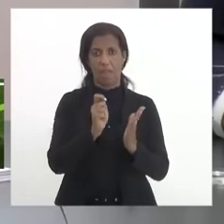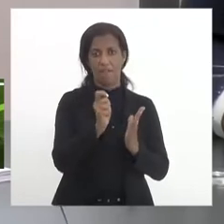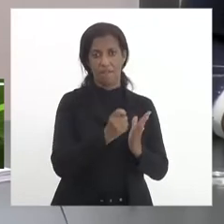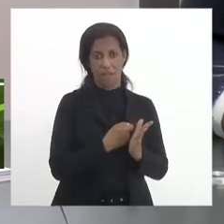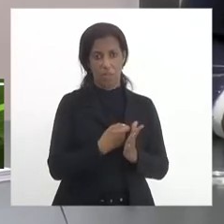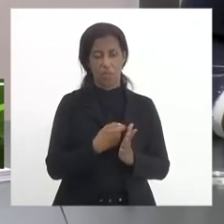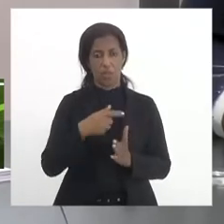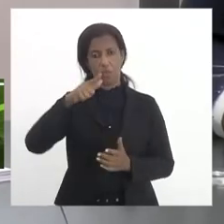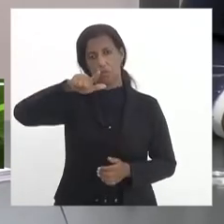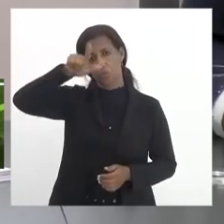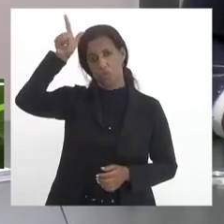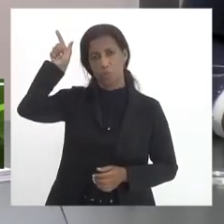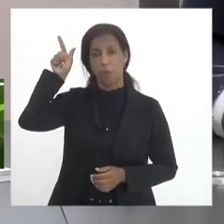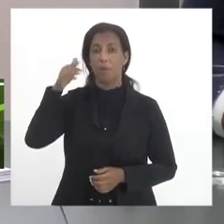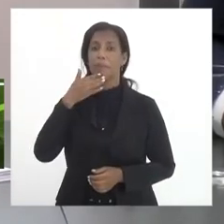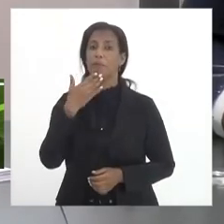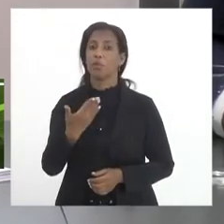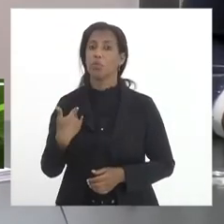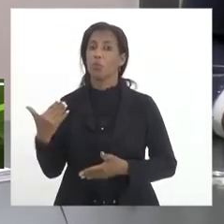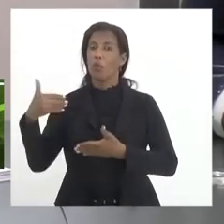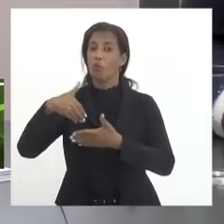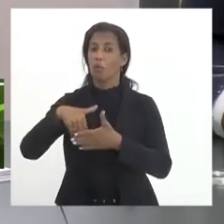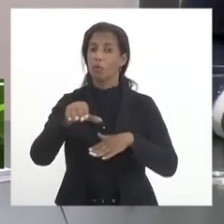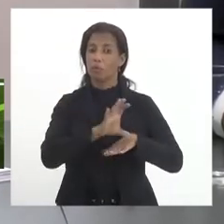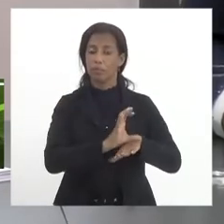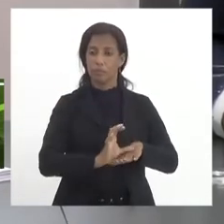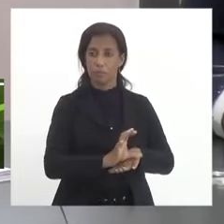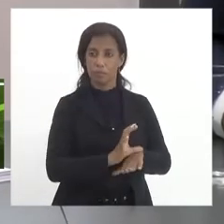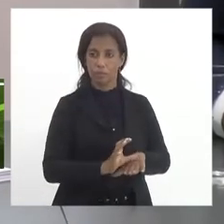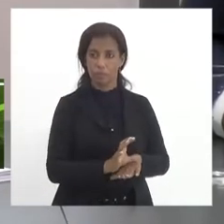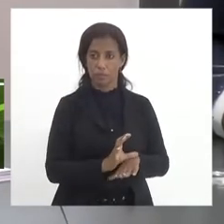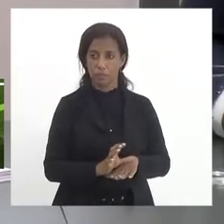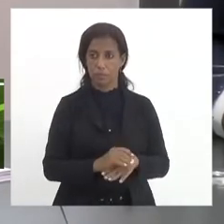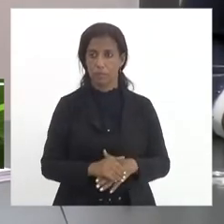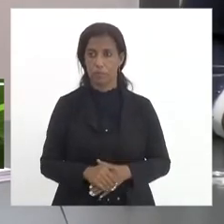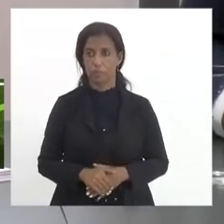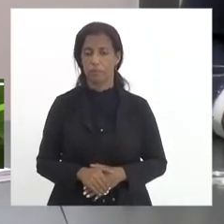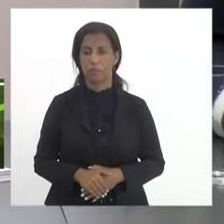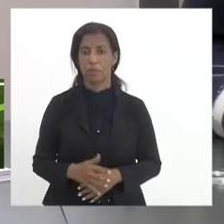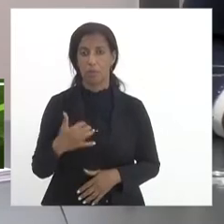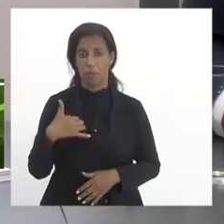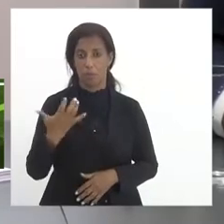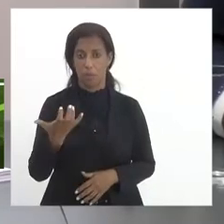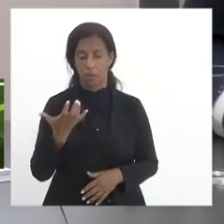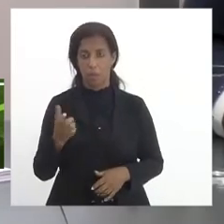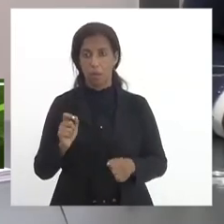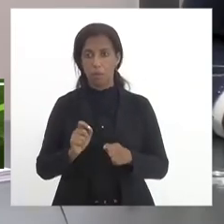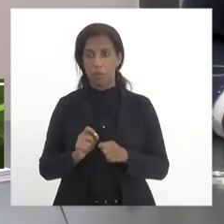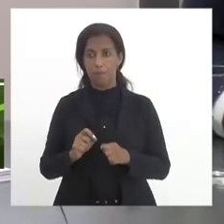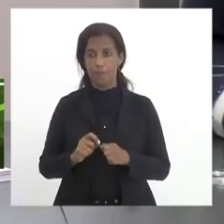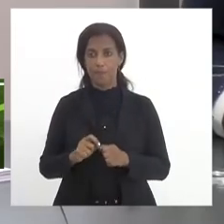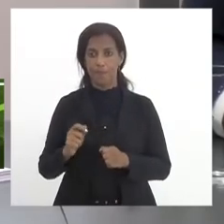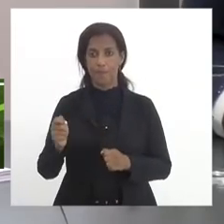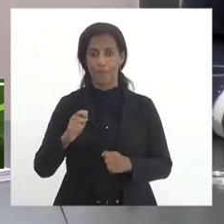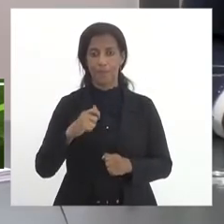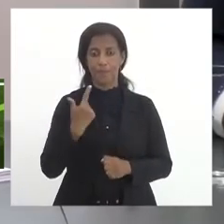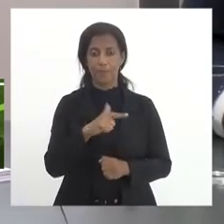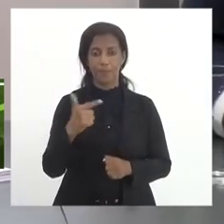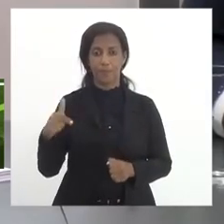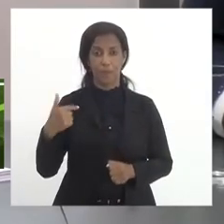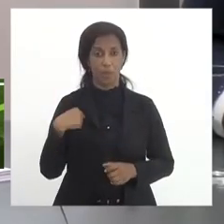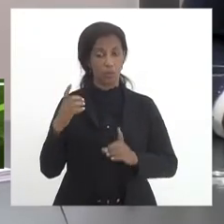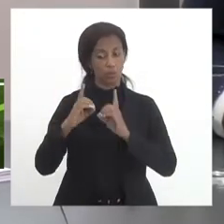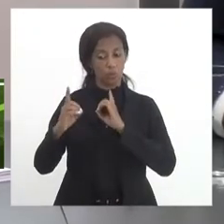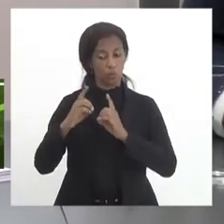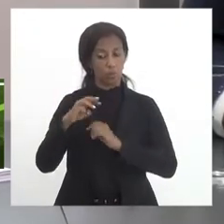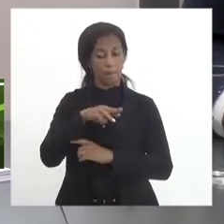dizer que o meu voto pela constitucionalidade, eu quero fazer aqui uma... Não tem... Eu estou discutindo